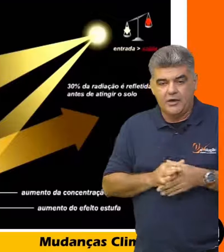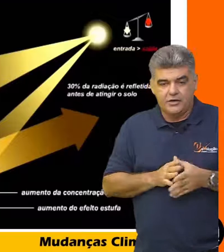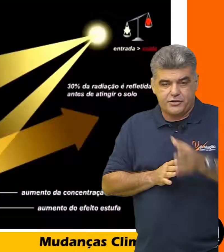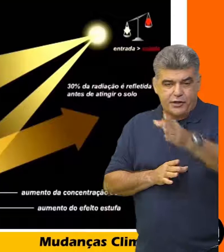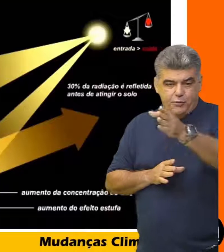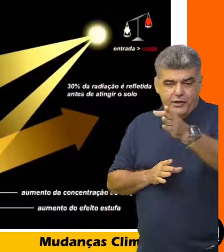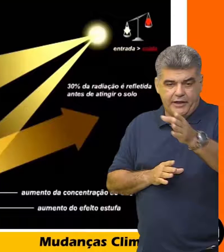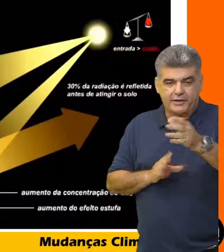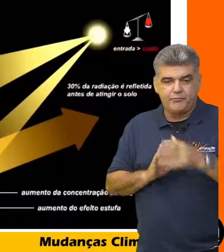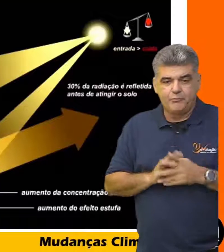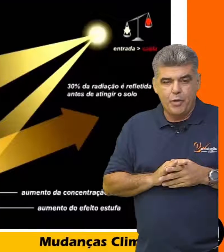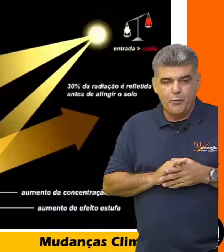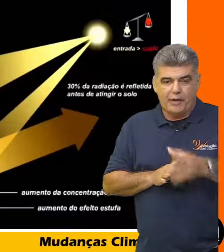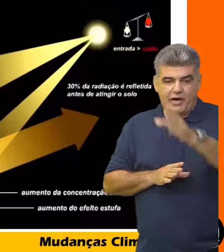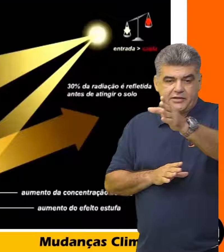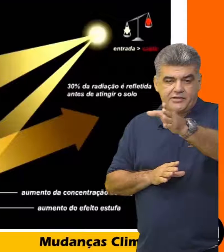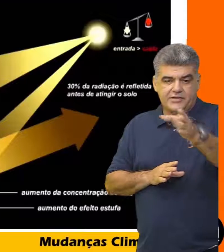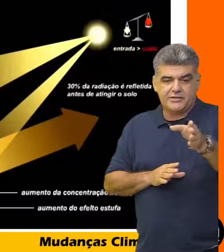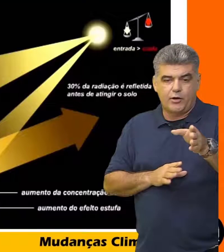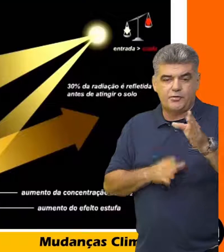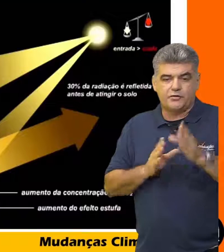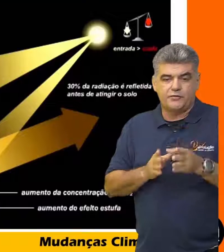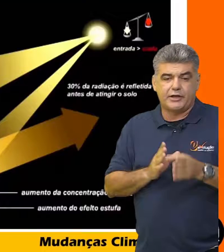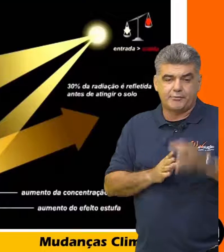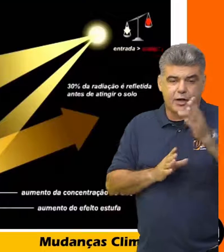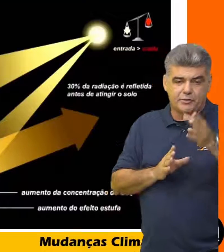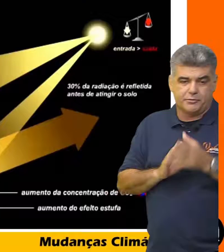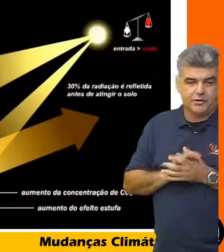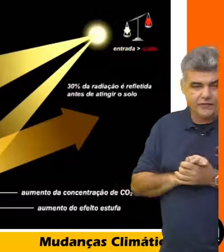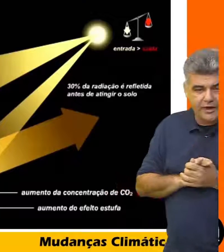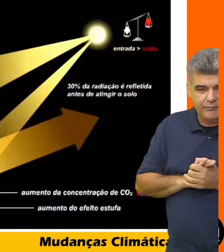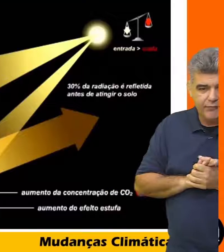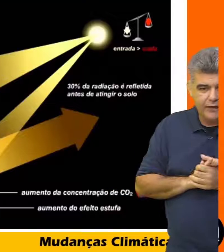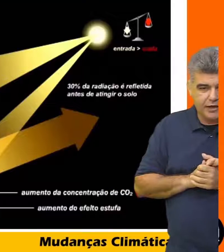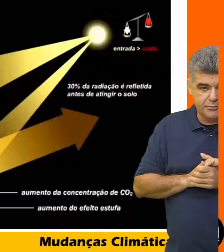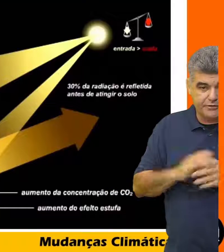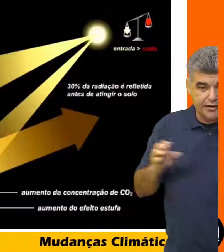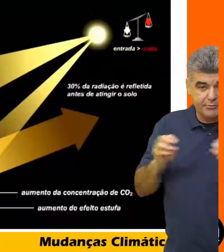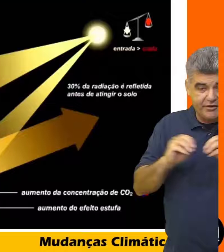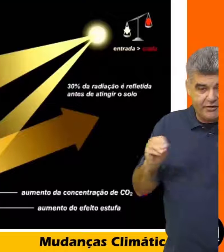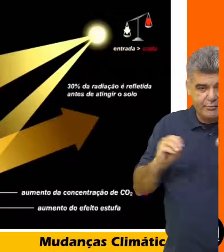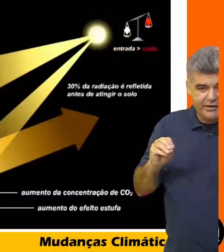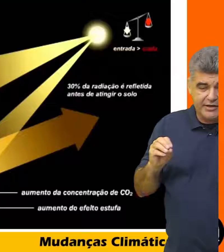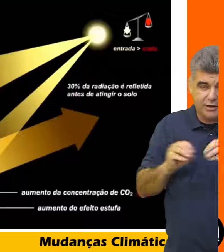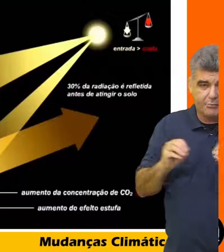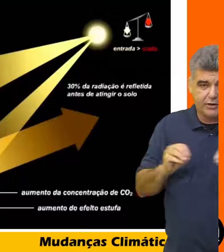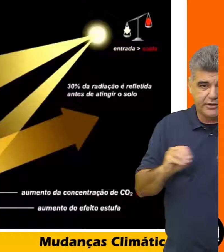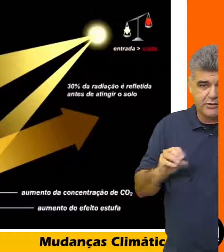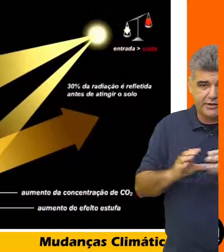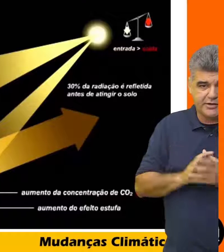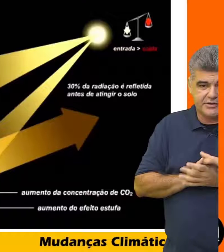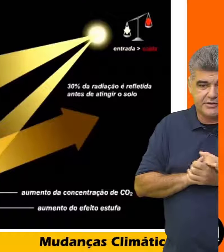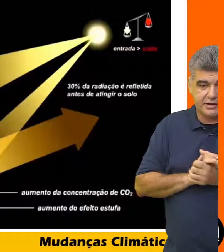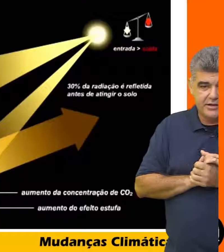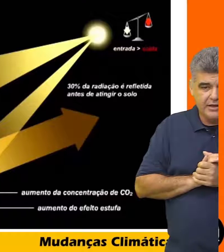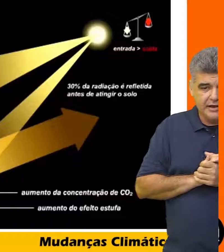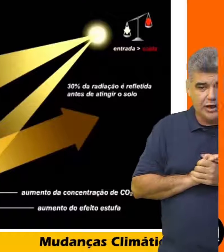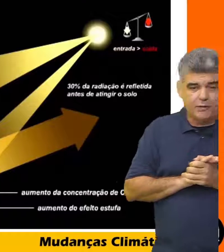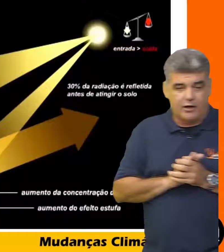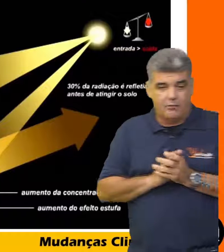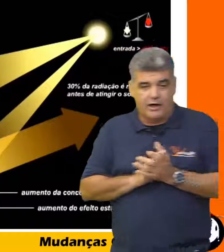solar chega ao planeta, parte da radiação é absorvida na própria atmosfera, a atmosfera vibra, isso é importante para que